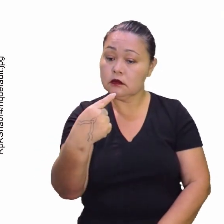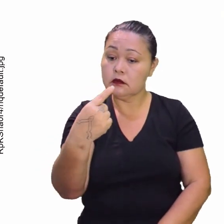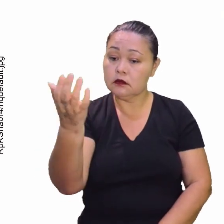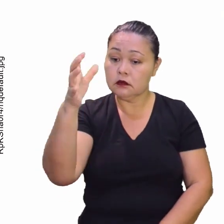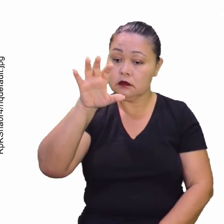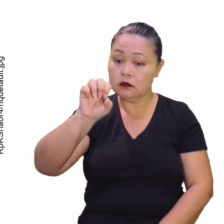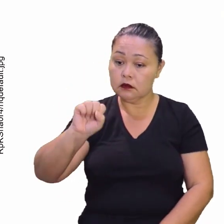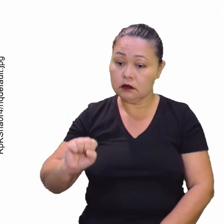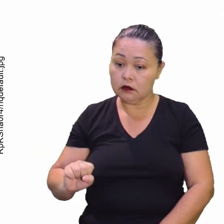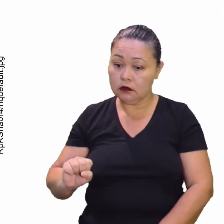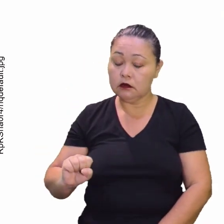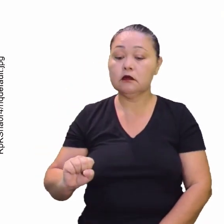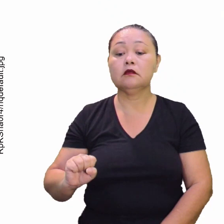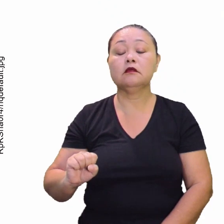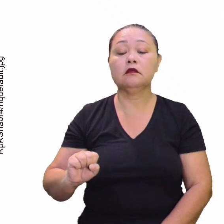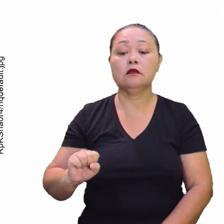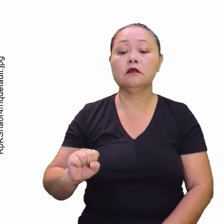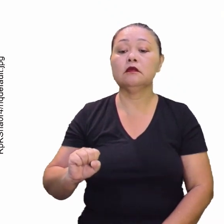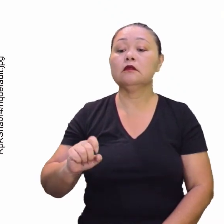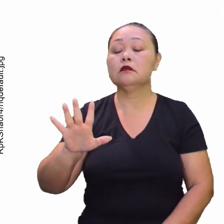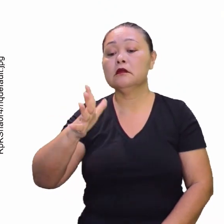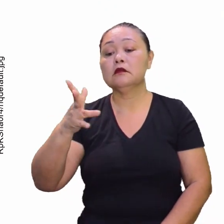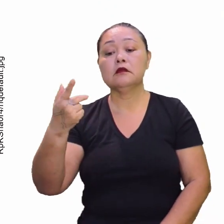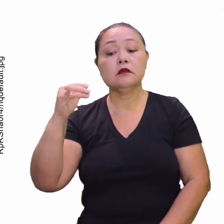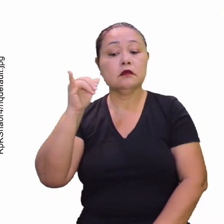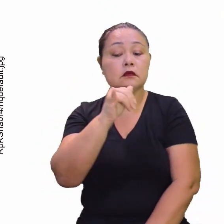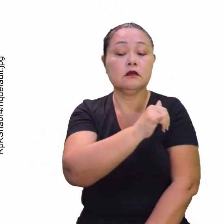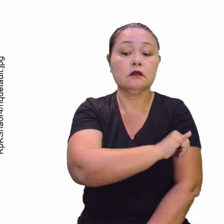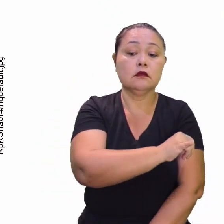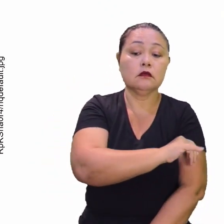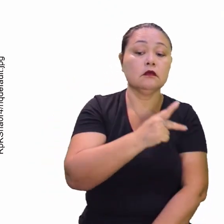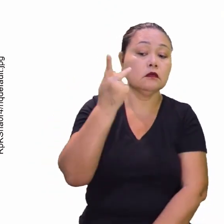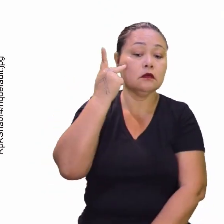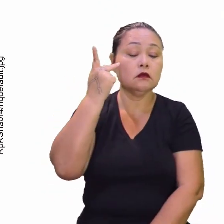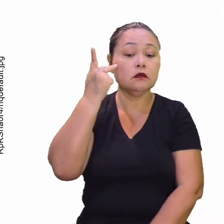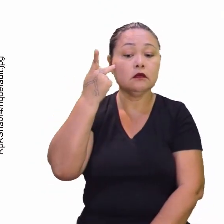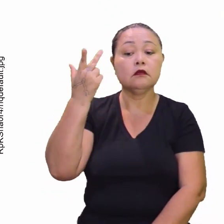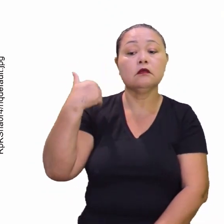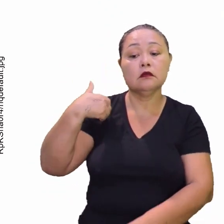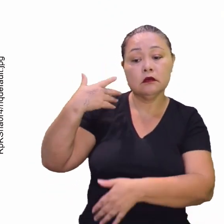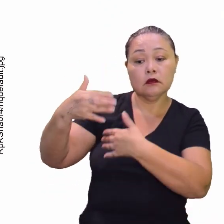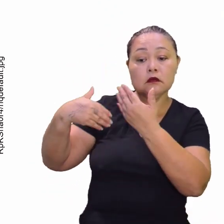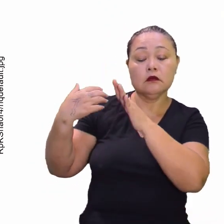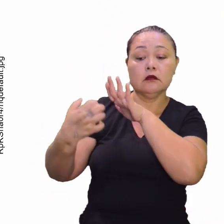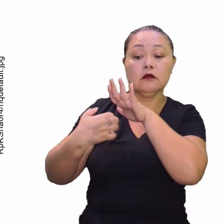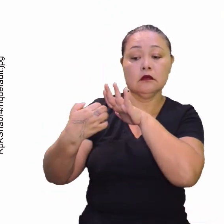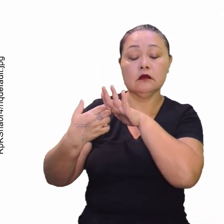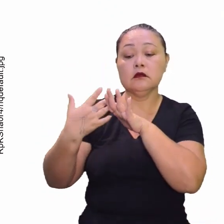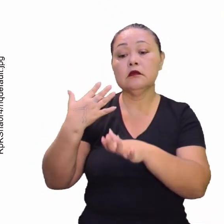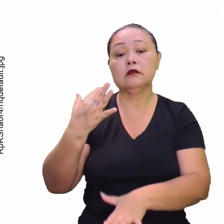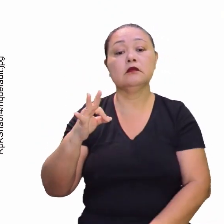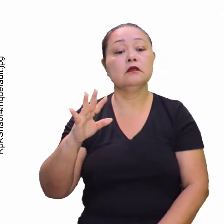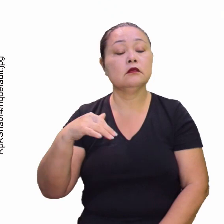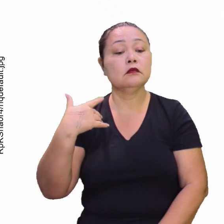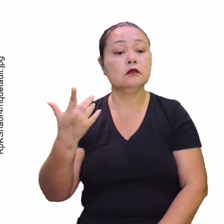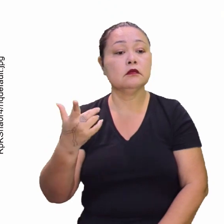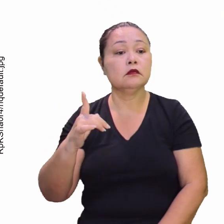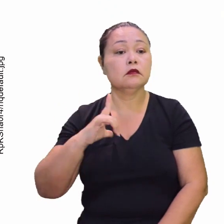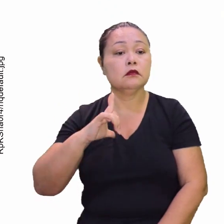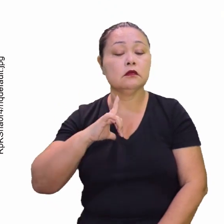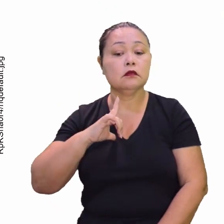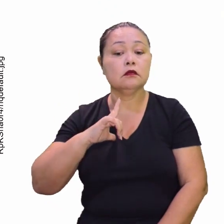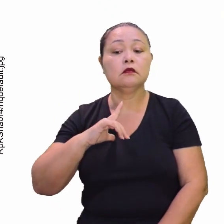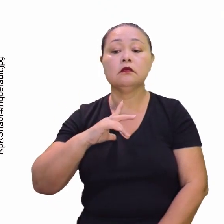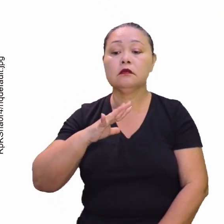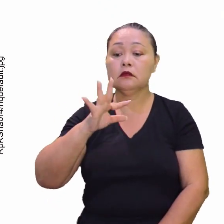para o centro-sul do Muito Brasil. bem. Eixo Rio-São Paulo para abastecer as indústrias. Exatamente. Excelente observação. Então, nós